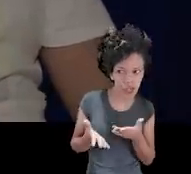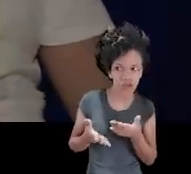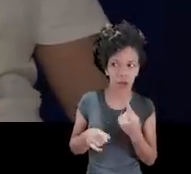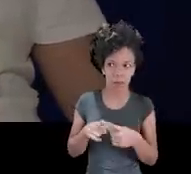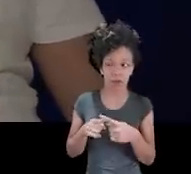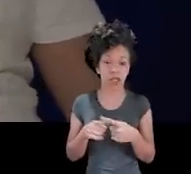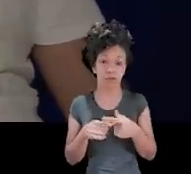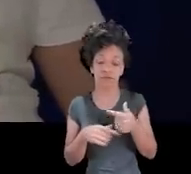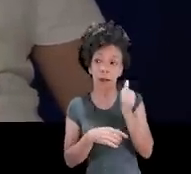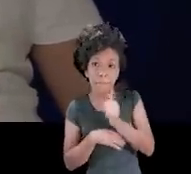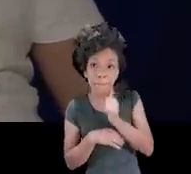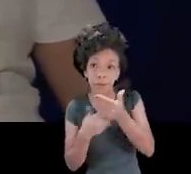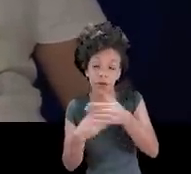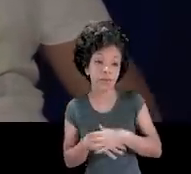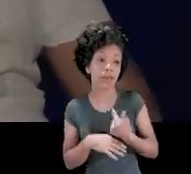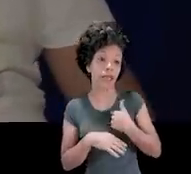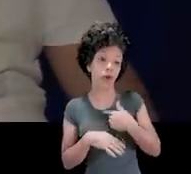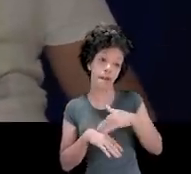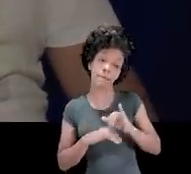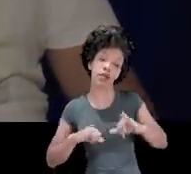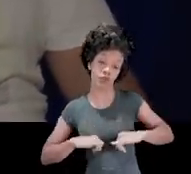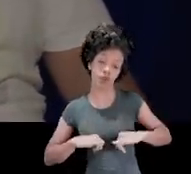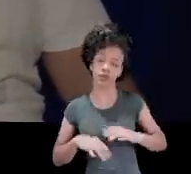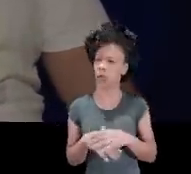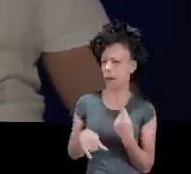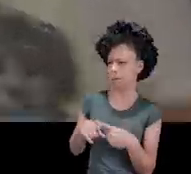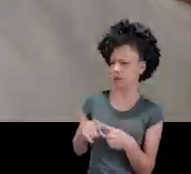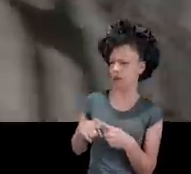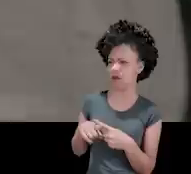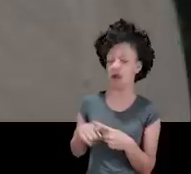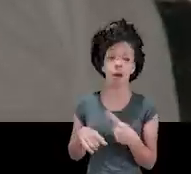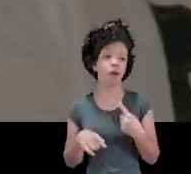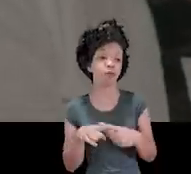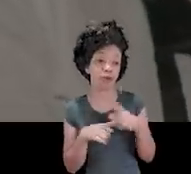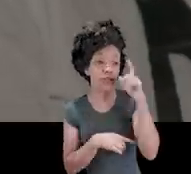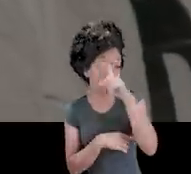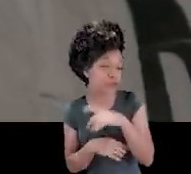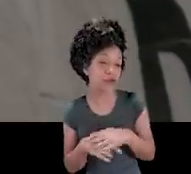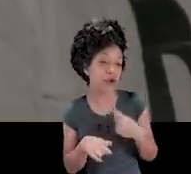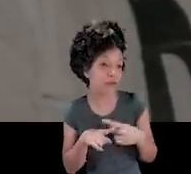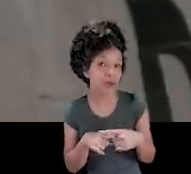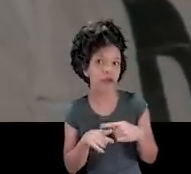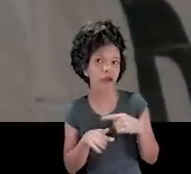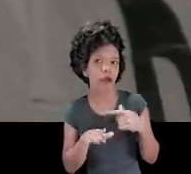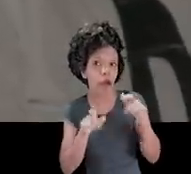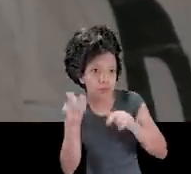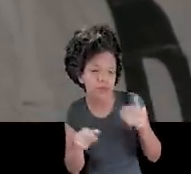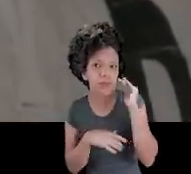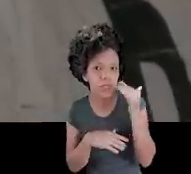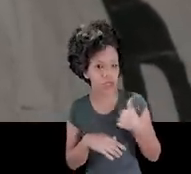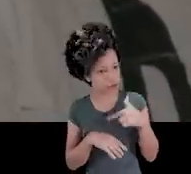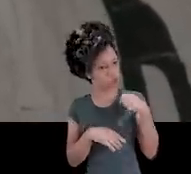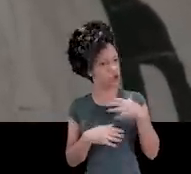né? Porque você é mulher e eu acho que o cara é... Eu sou a que mais sofre, na verdade. Por quê? Com essa escolha. Porque é difícil todo mundo entender que eu escolhi ser